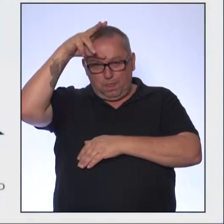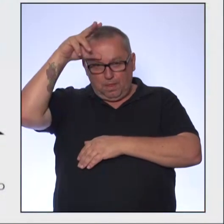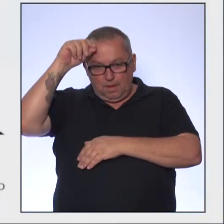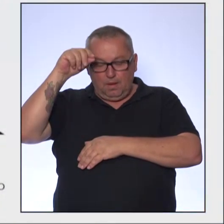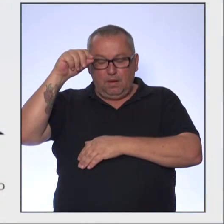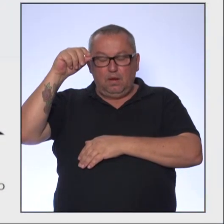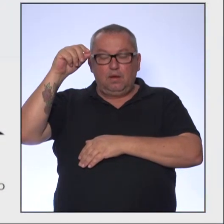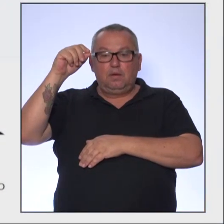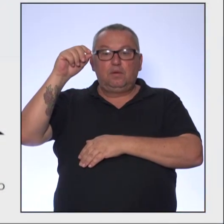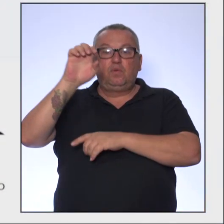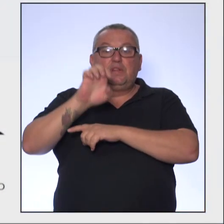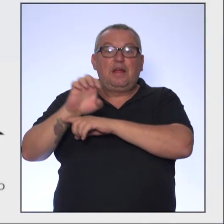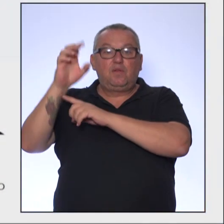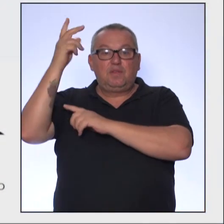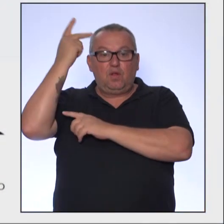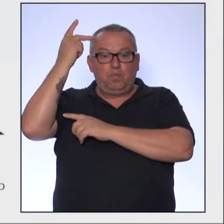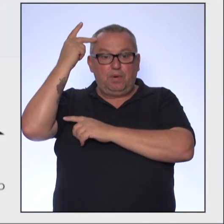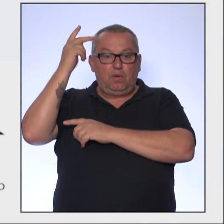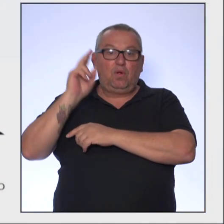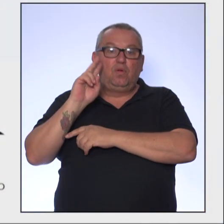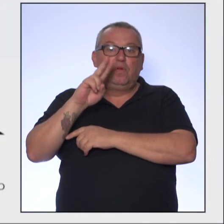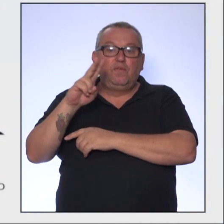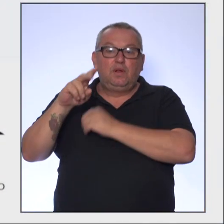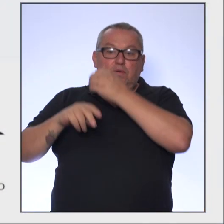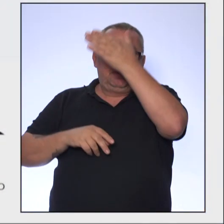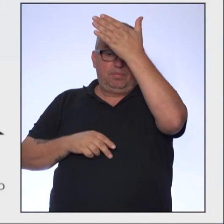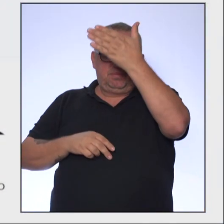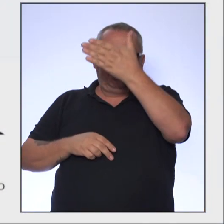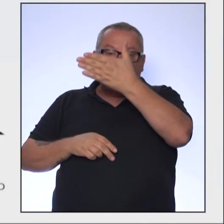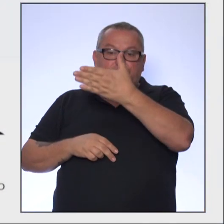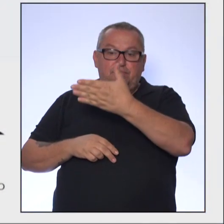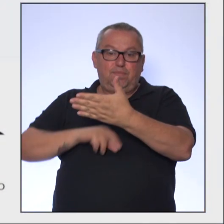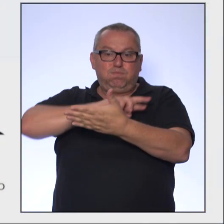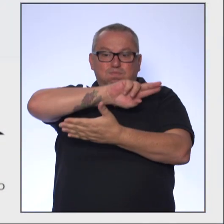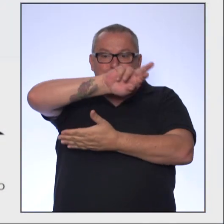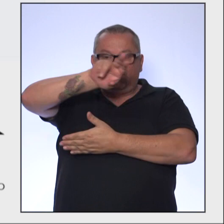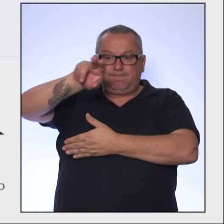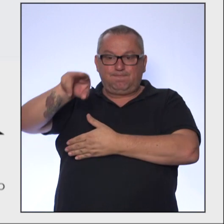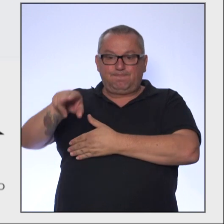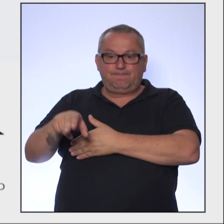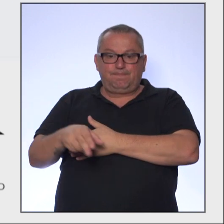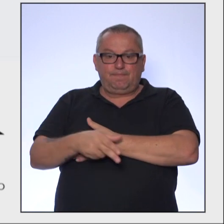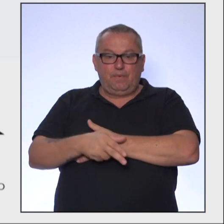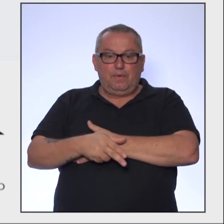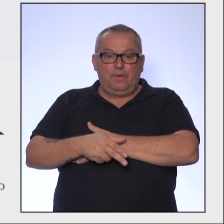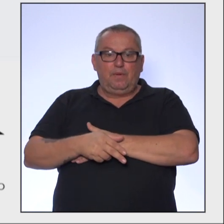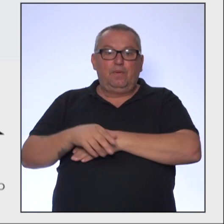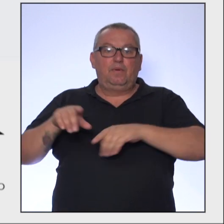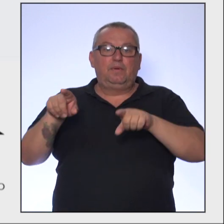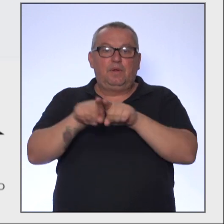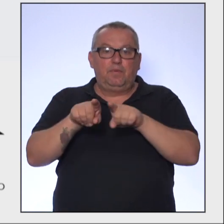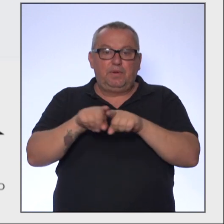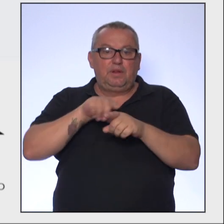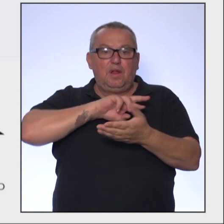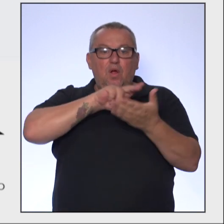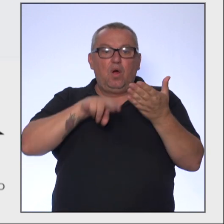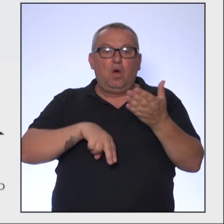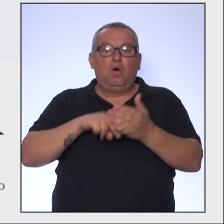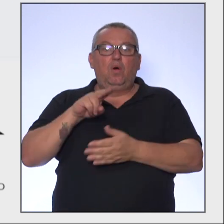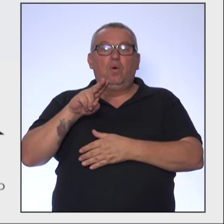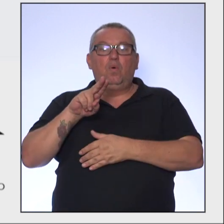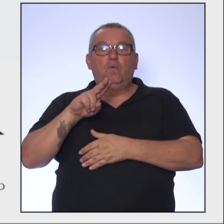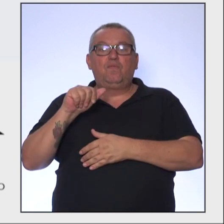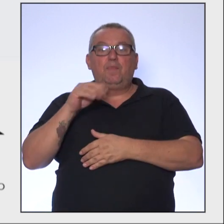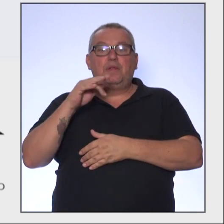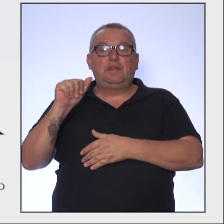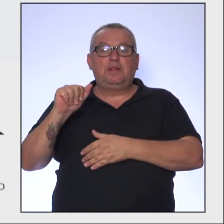estado de São Paulo. Veja, eu estou colocando aí alguns exemplos de universidades públicas no estado de São Paulo. Instituto Federal, Universidade Federal do